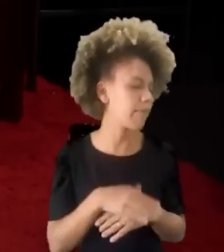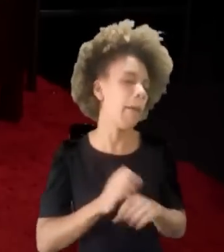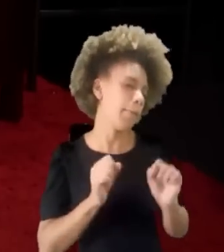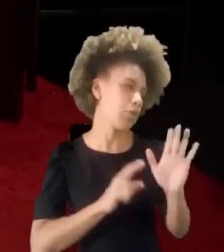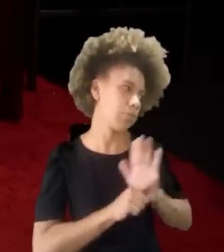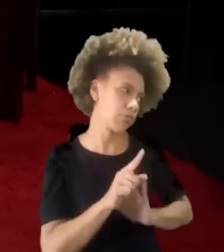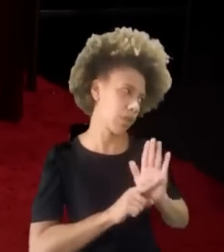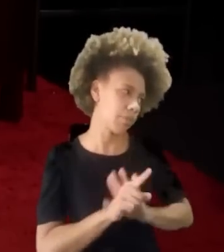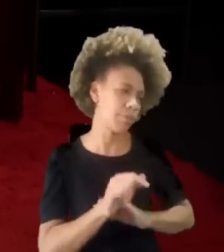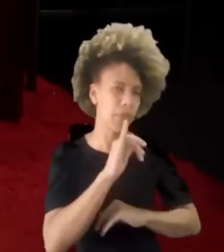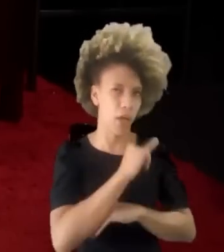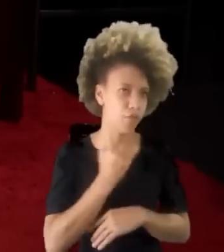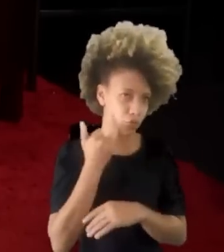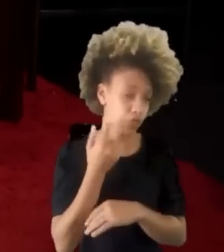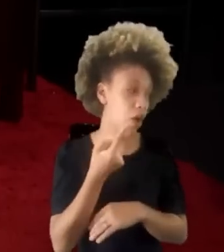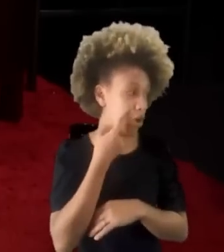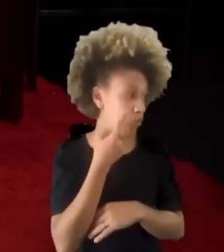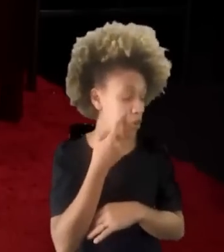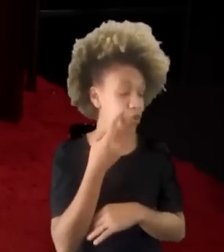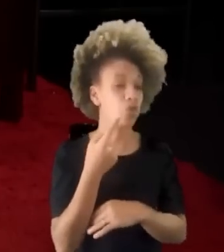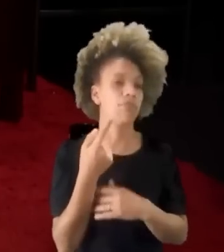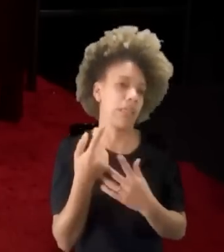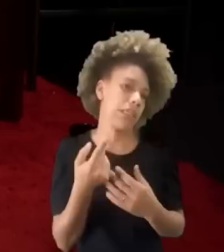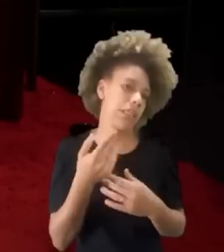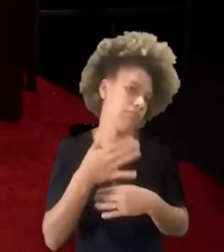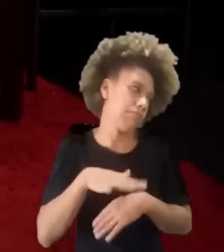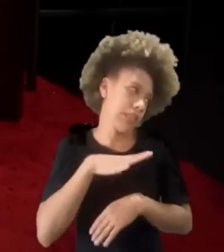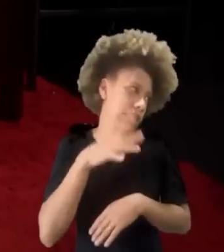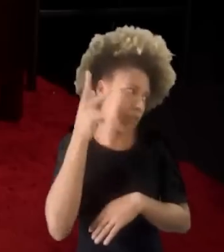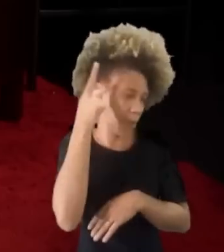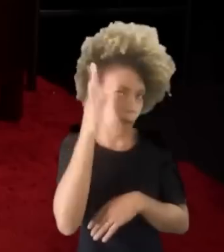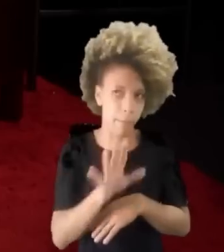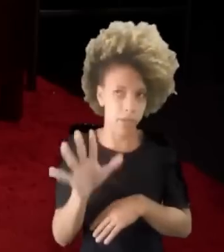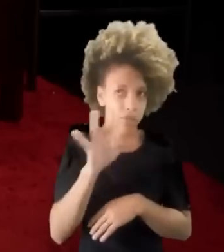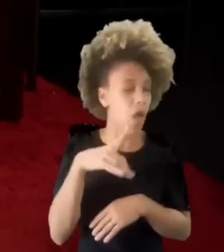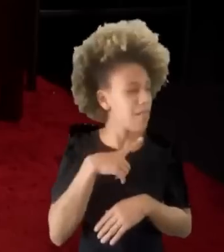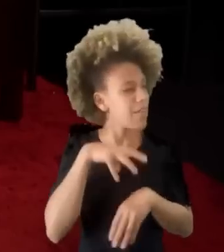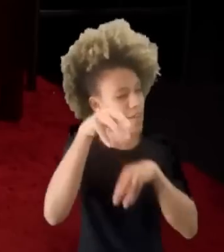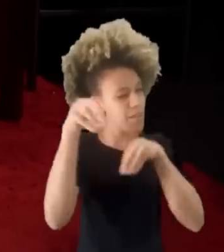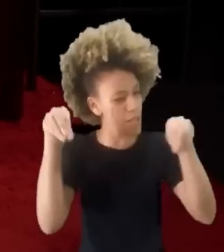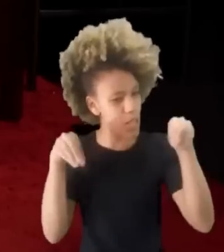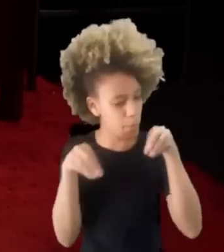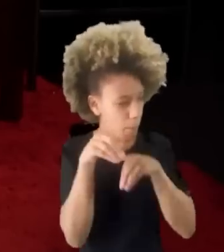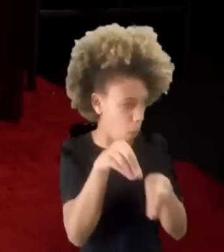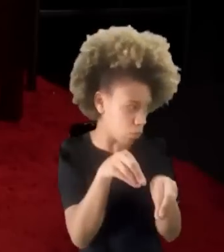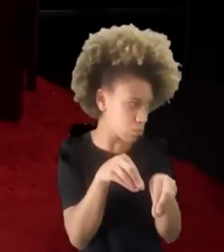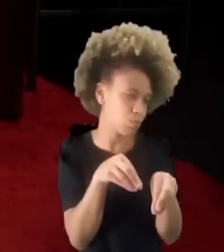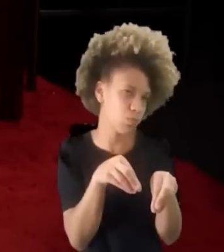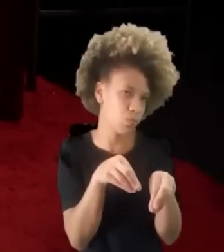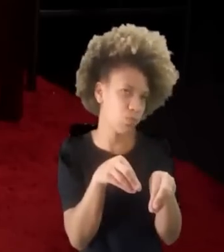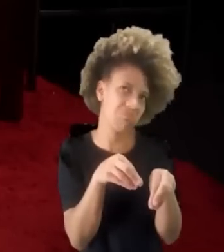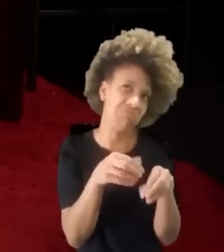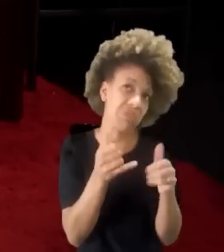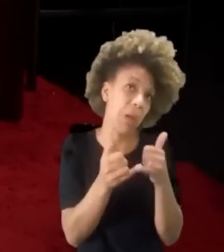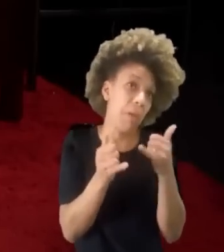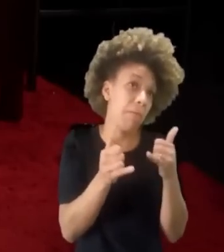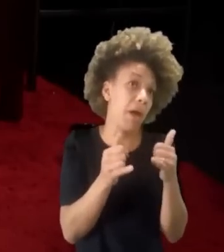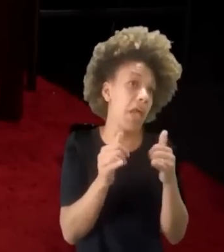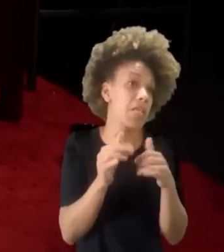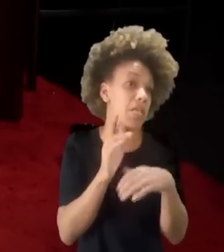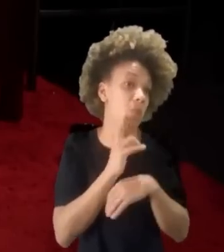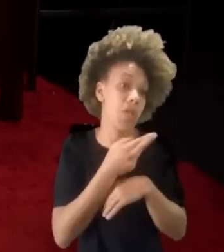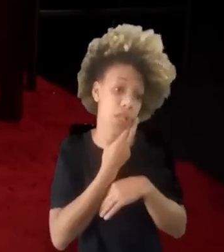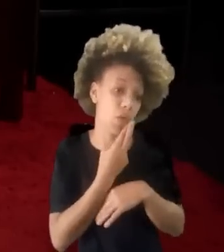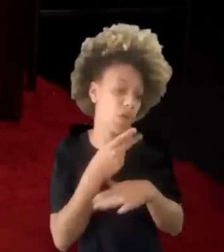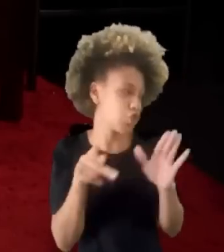negócio é que ai fudeu eu vejo por São Paulo talvez pelo Brasil inteiro tem esses pontos né de de enfim parece um grande mercado